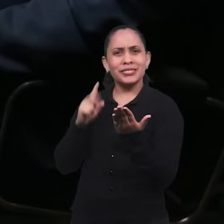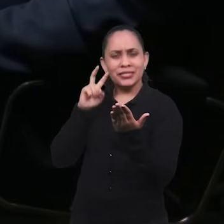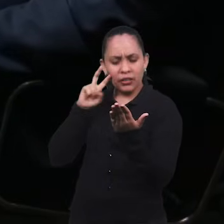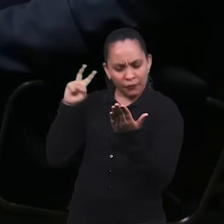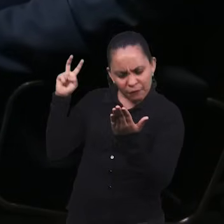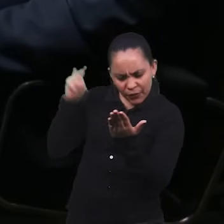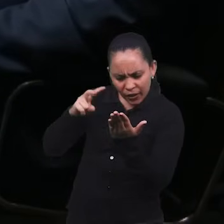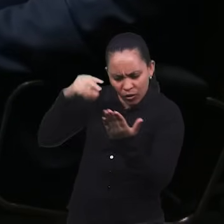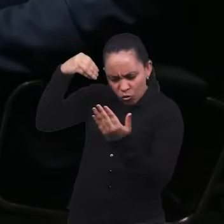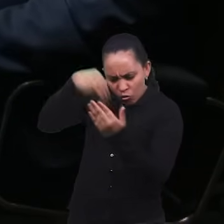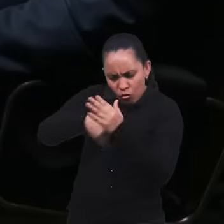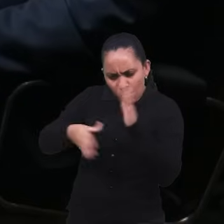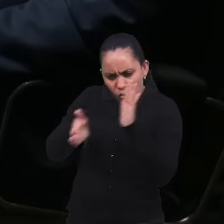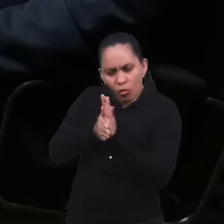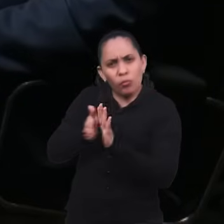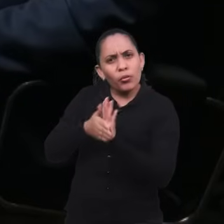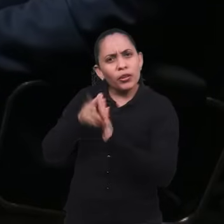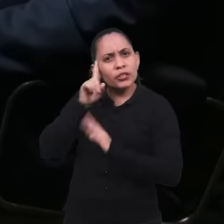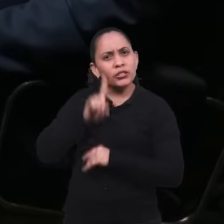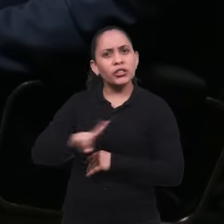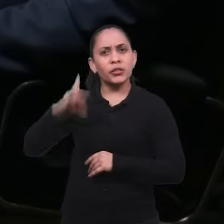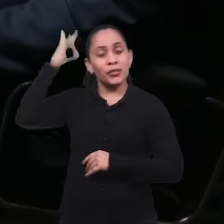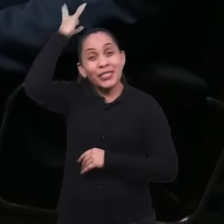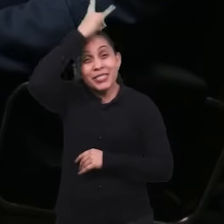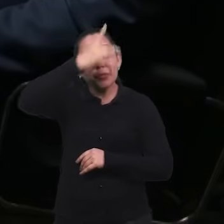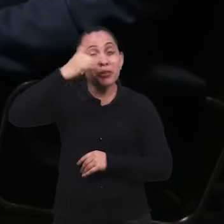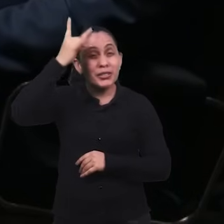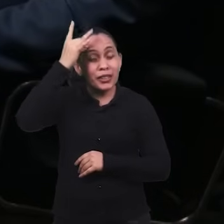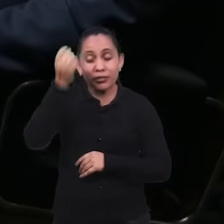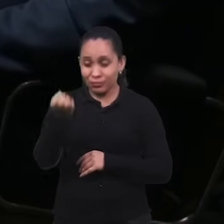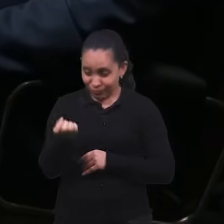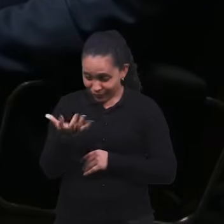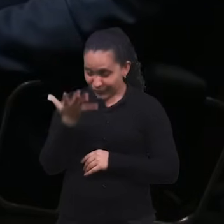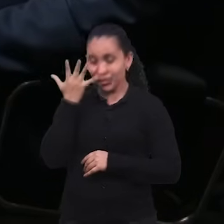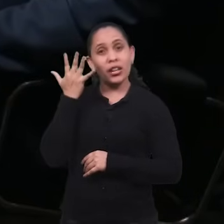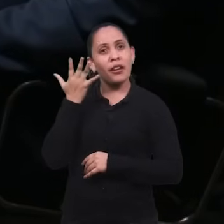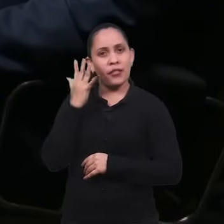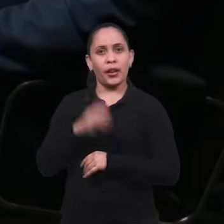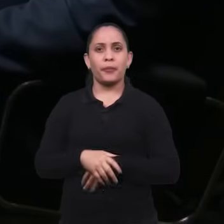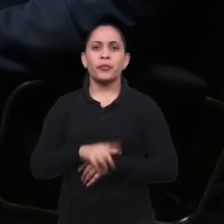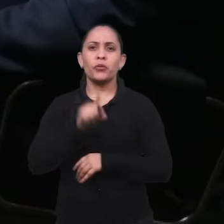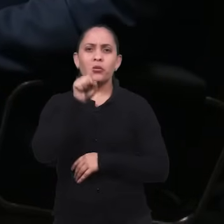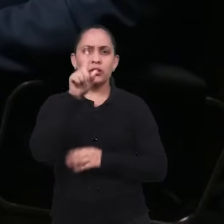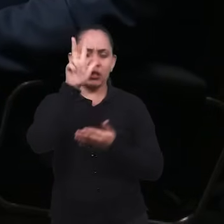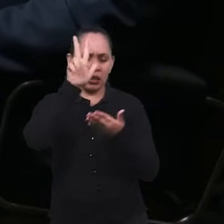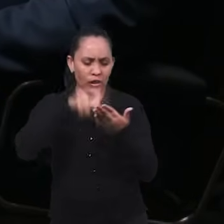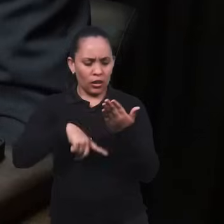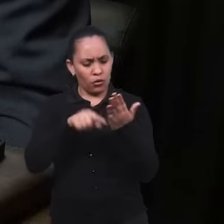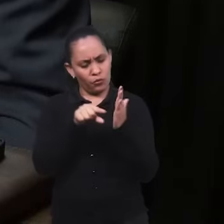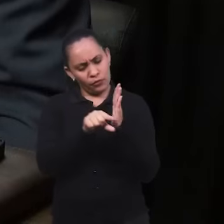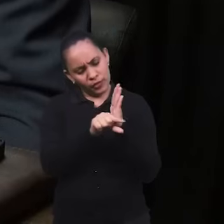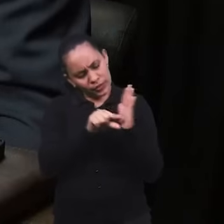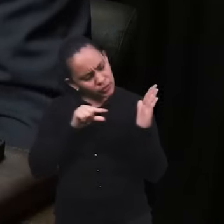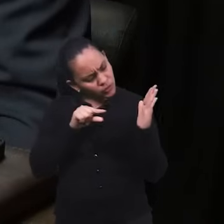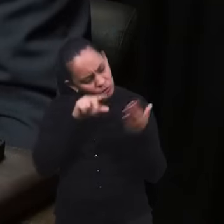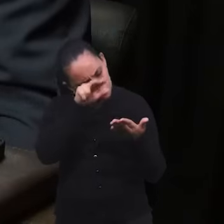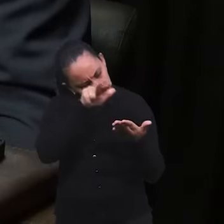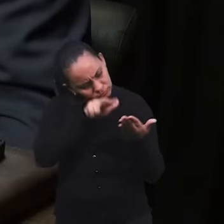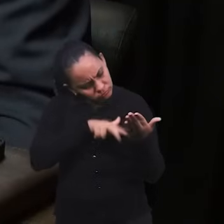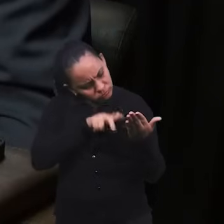ver aqui dentro, né? Dentro do projeto, né, Peixoto? O Espírito Santo que faz você entender o que está atrás. Quando você lê o